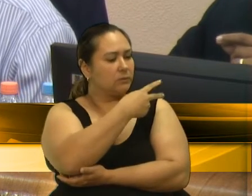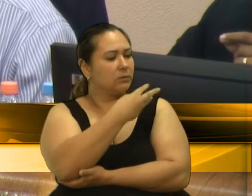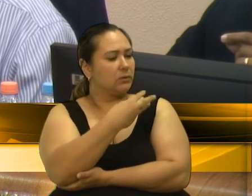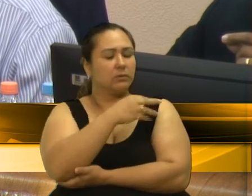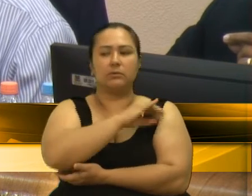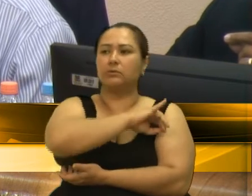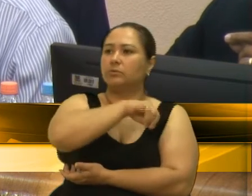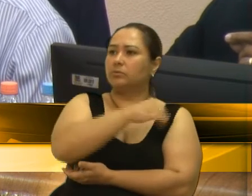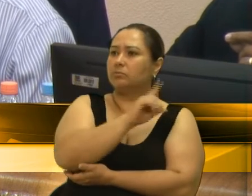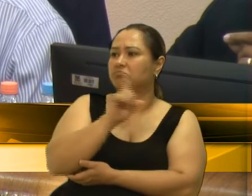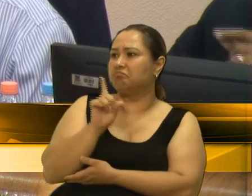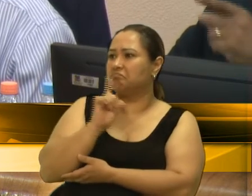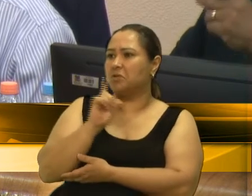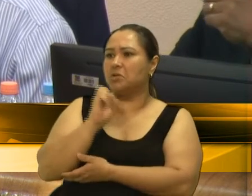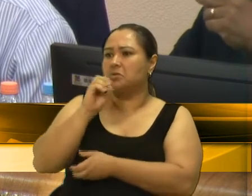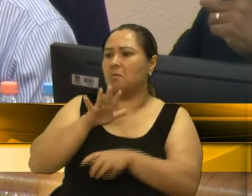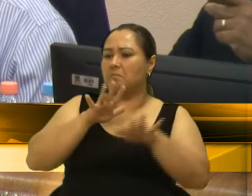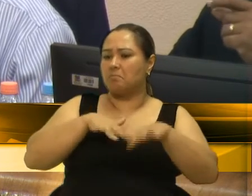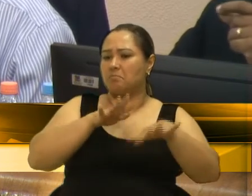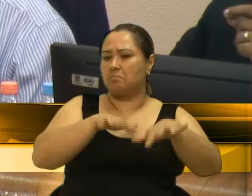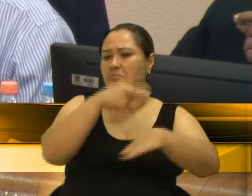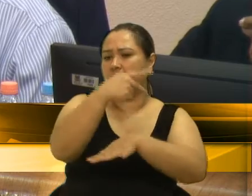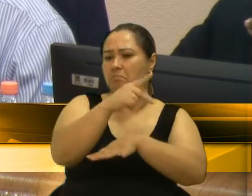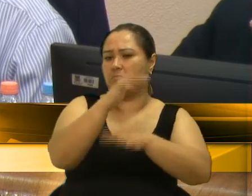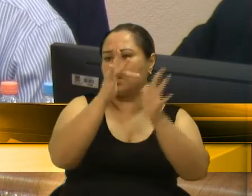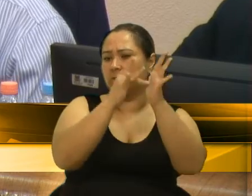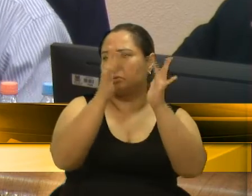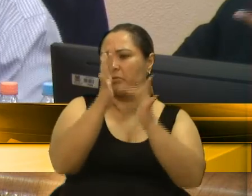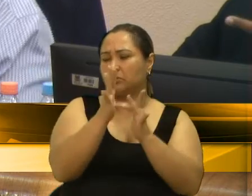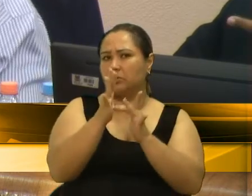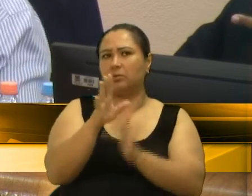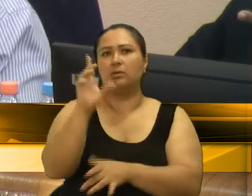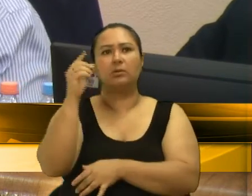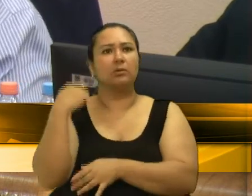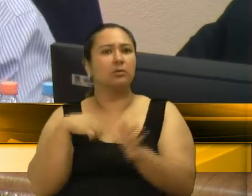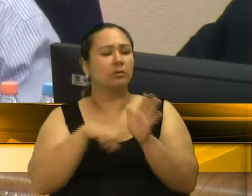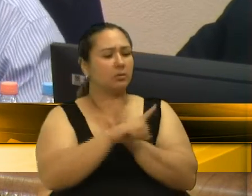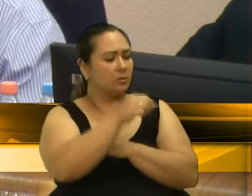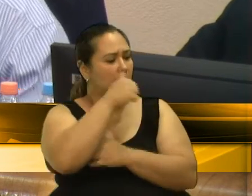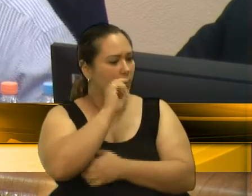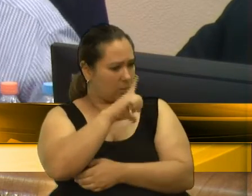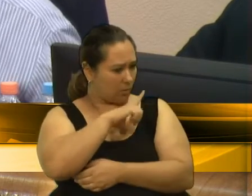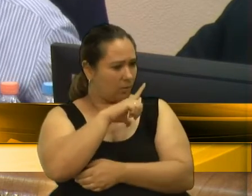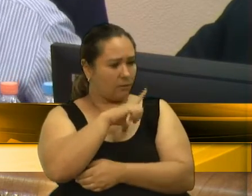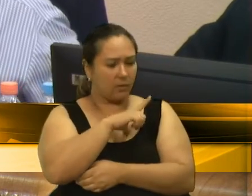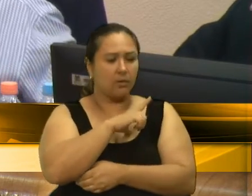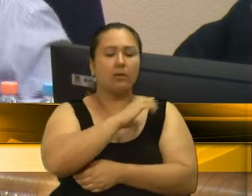só a marcha para Jesus. Vereadora Paula, houve? Senhor Joemir, sim.